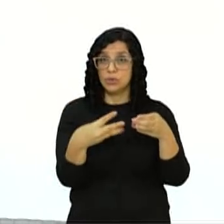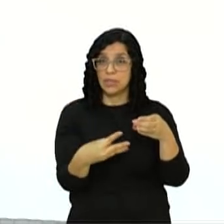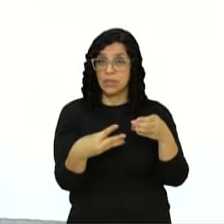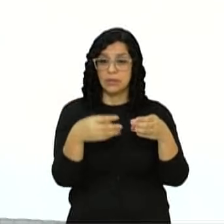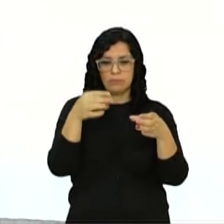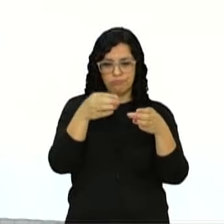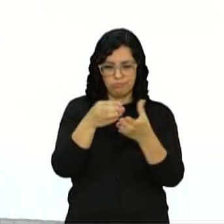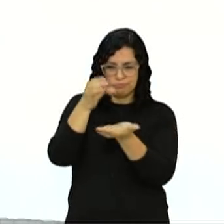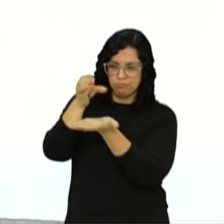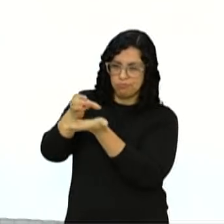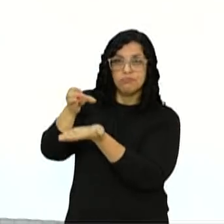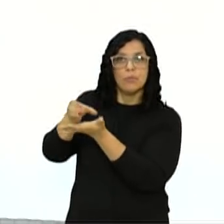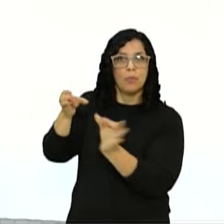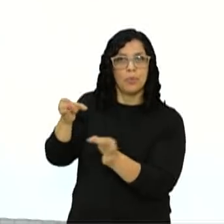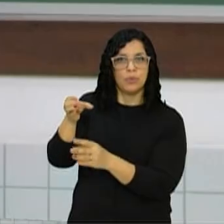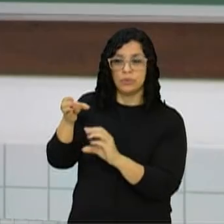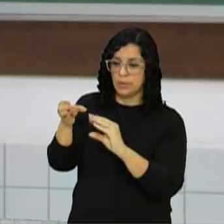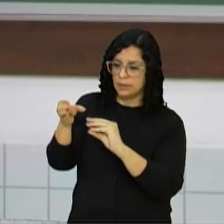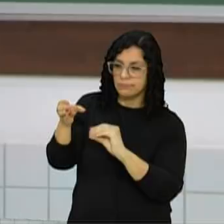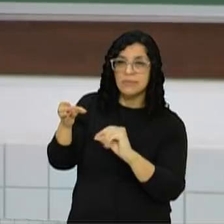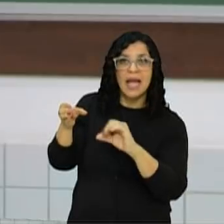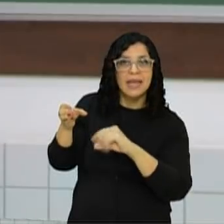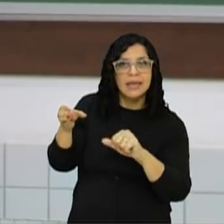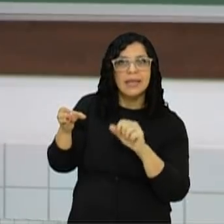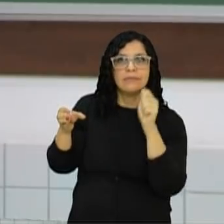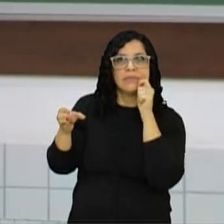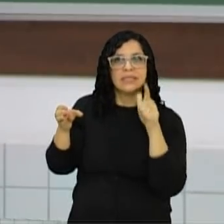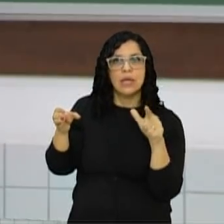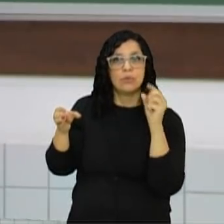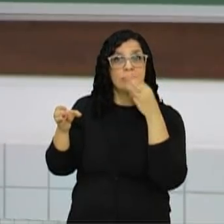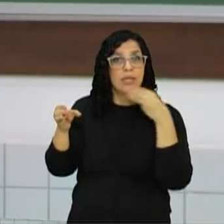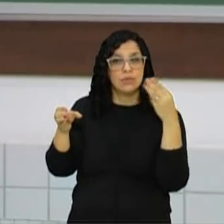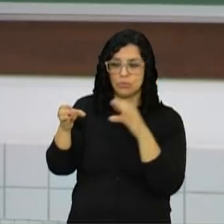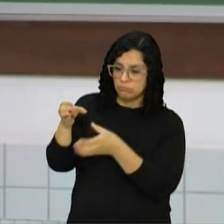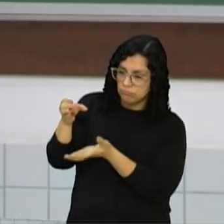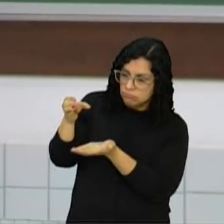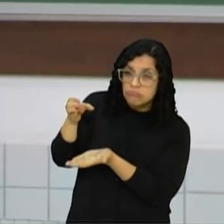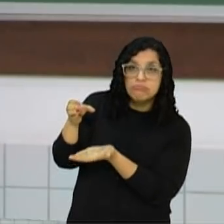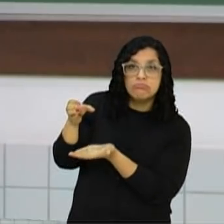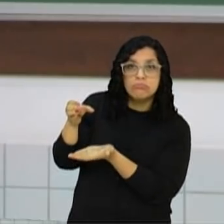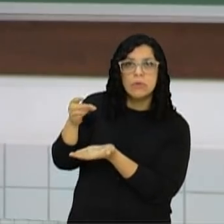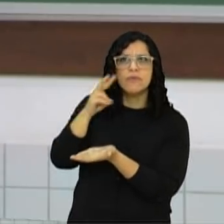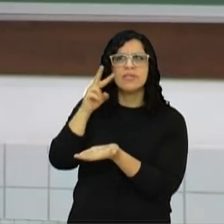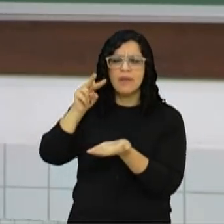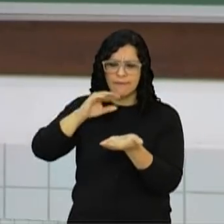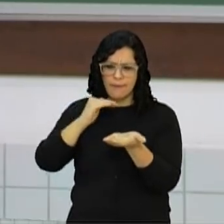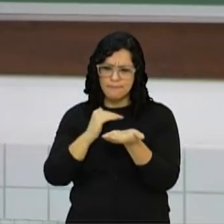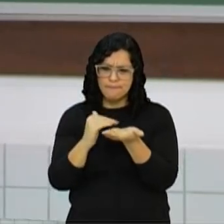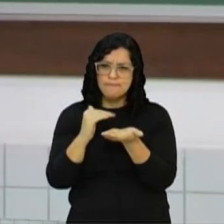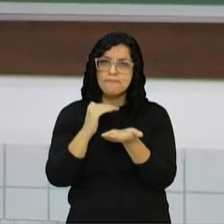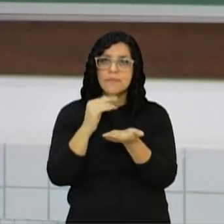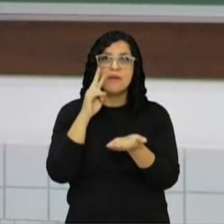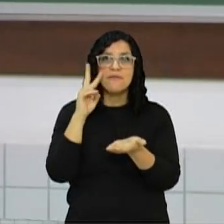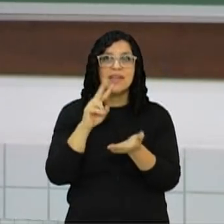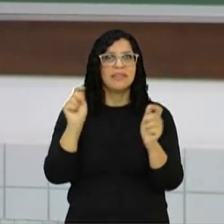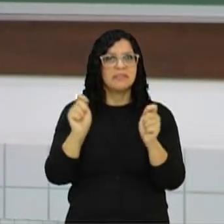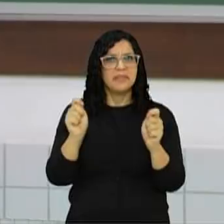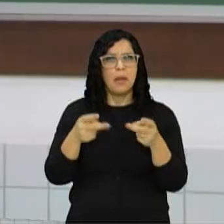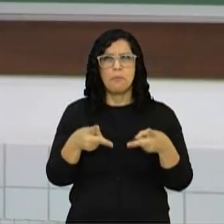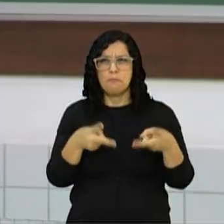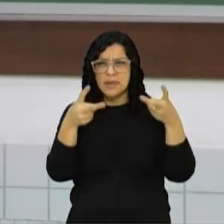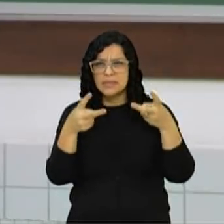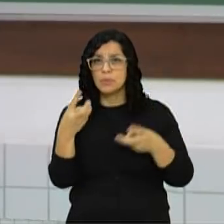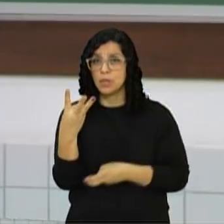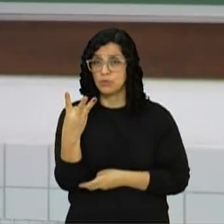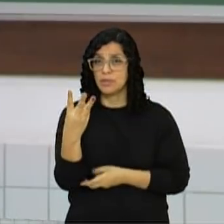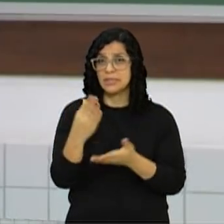isso, areia, sal e açúcar, você visualiza eles, você